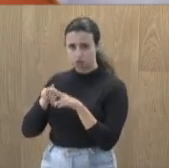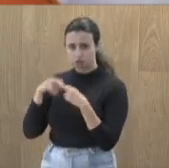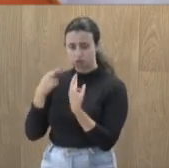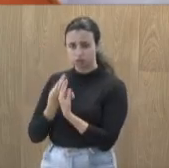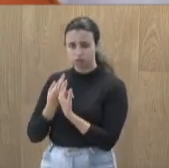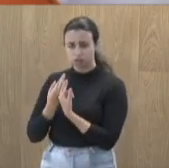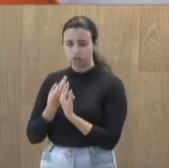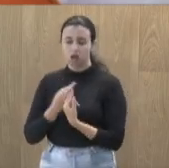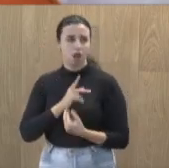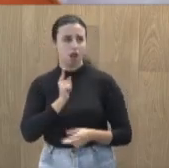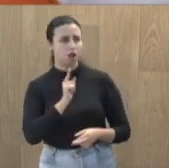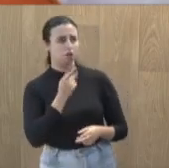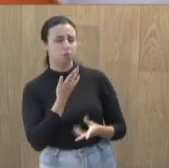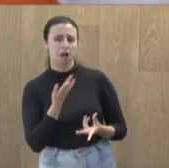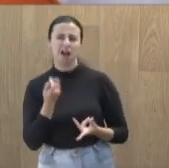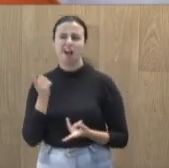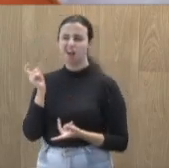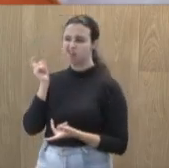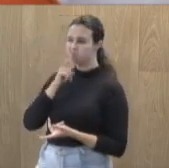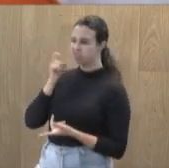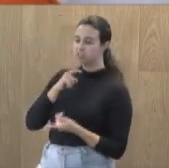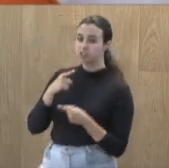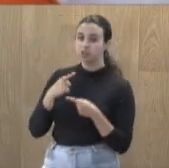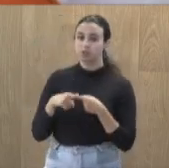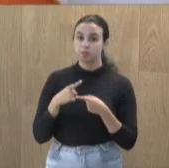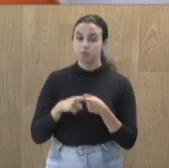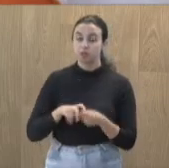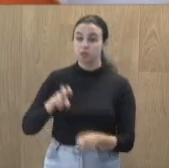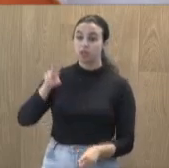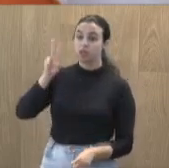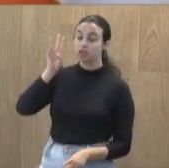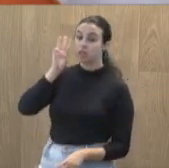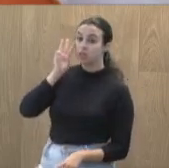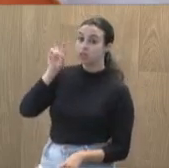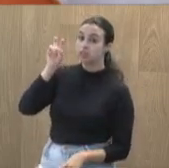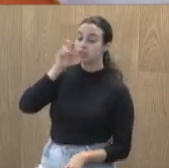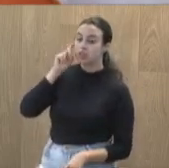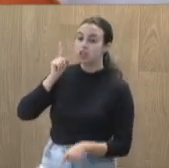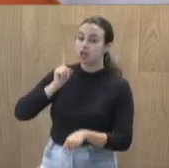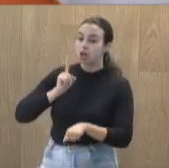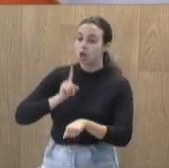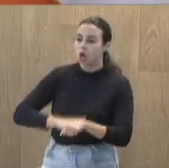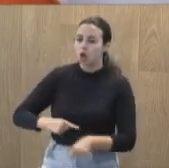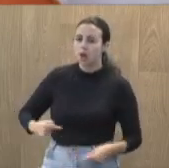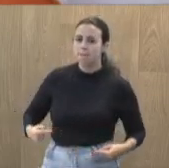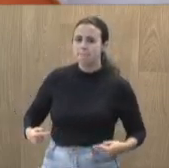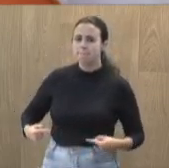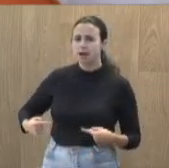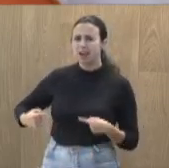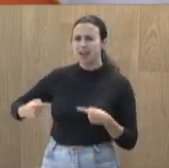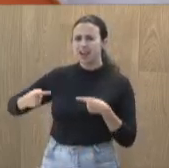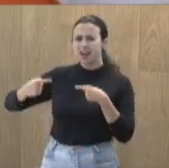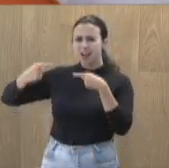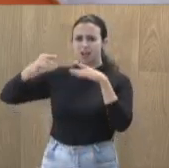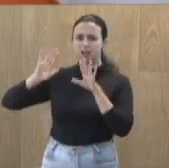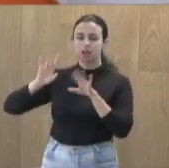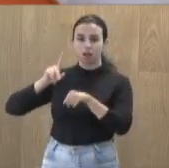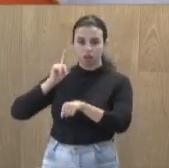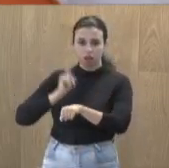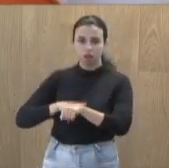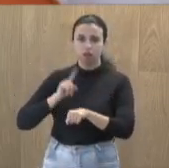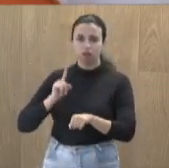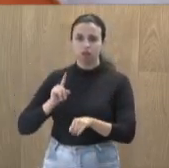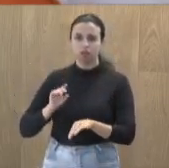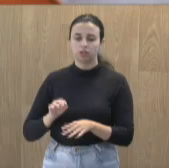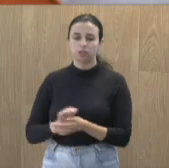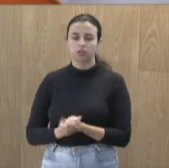na quinta, é a hora da gente enfrentar os nossos pares. Com respeito, urbanidade, mas tirando